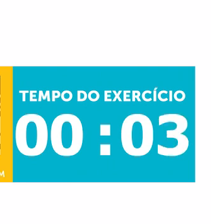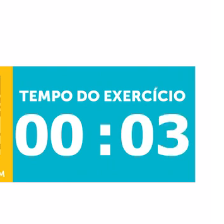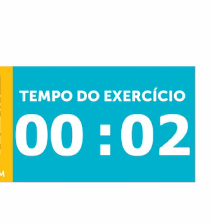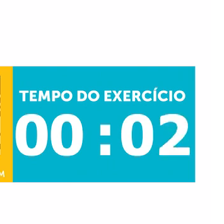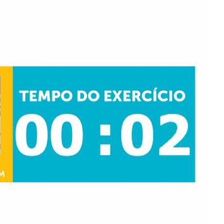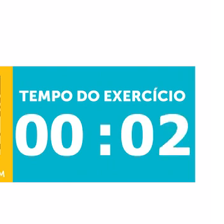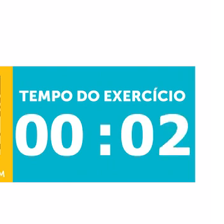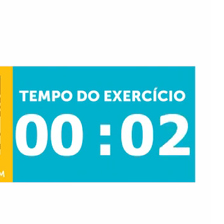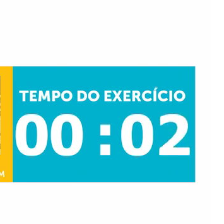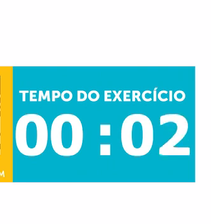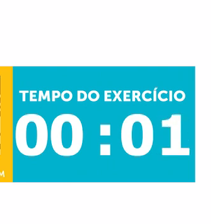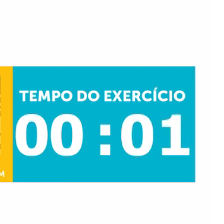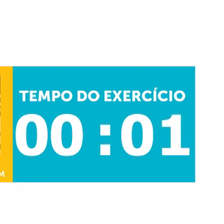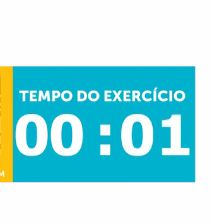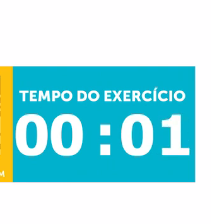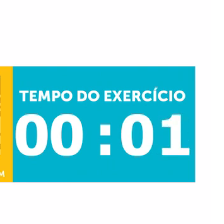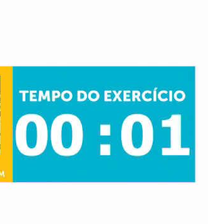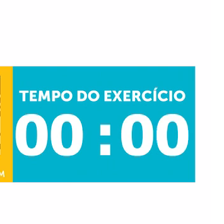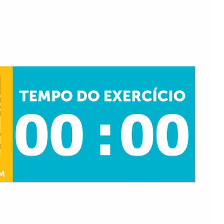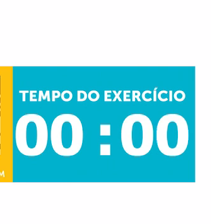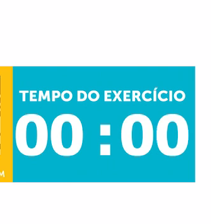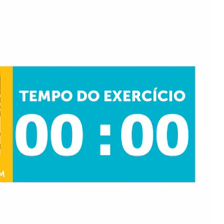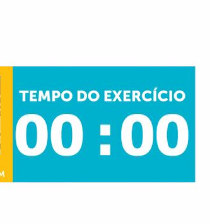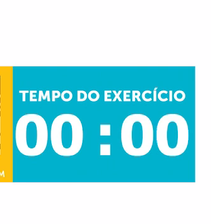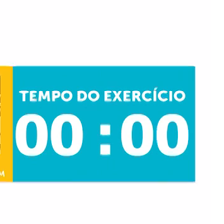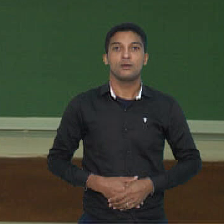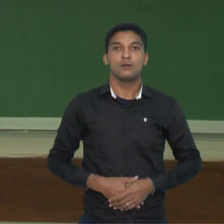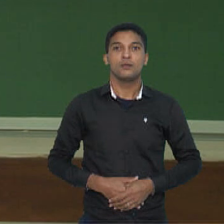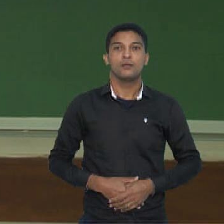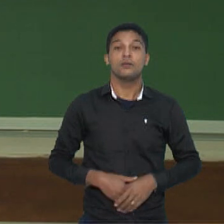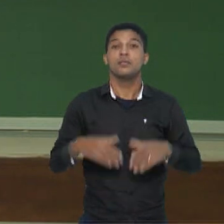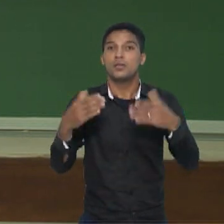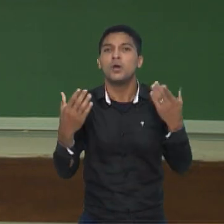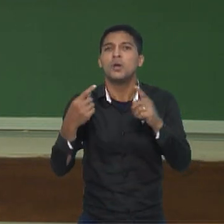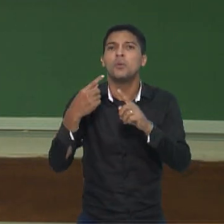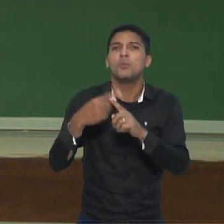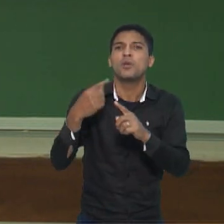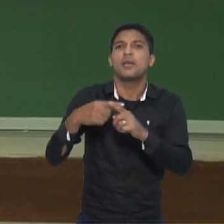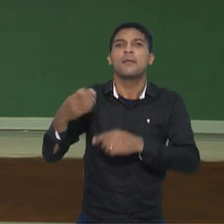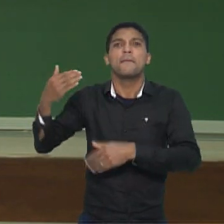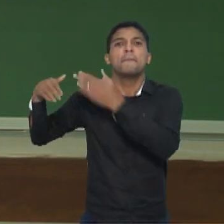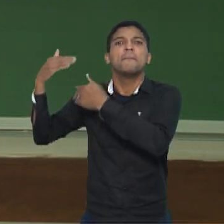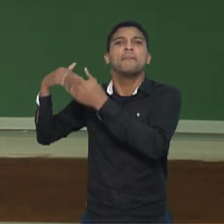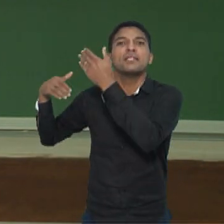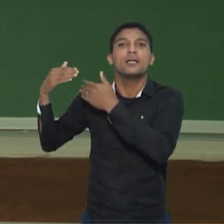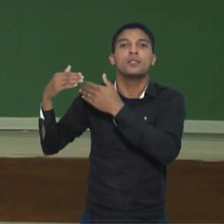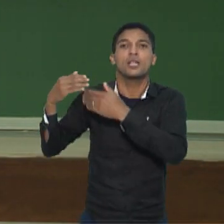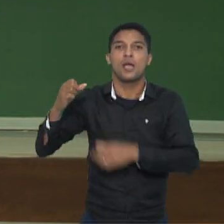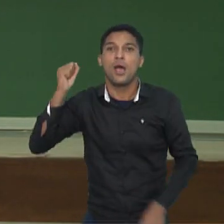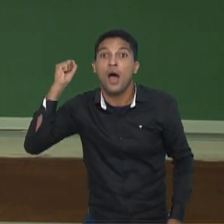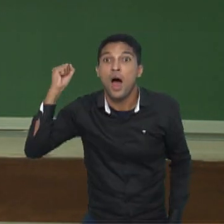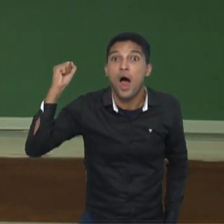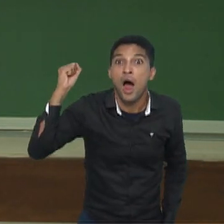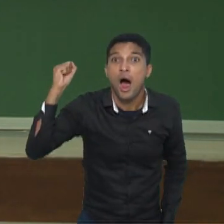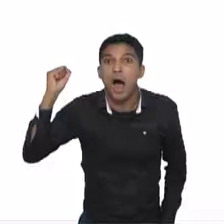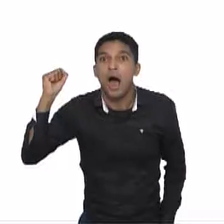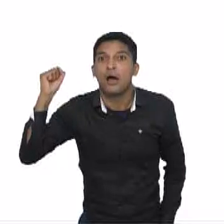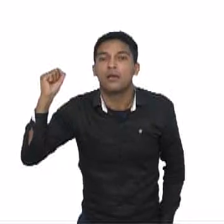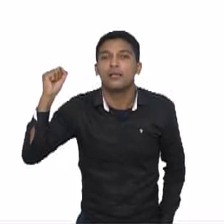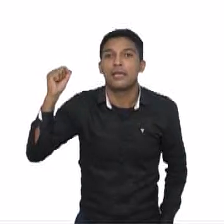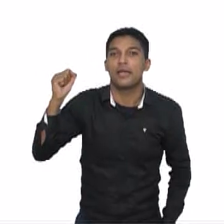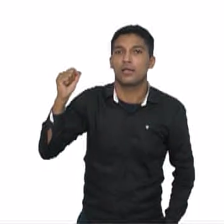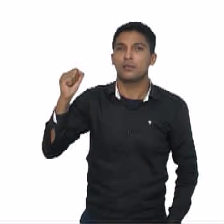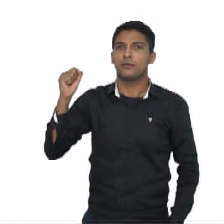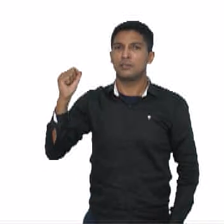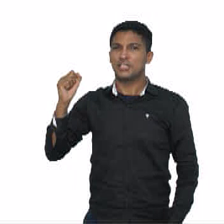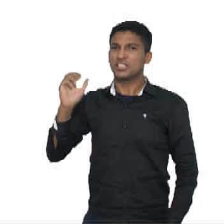O que você marcou? sedentarismo, transhumância, que você